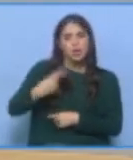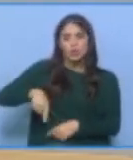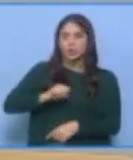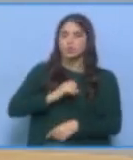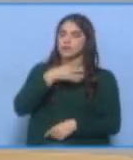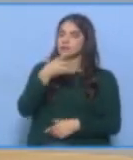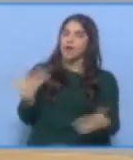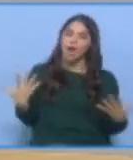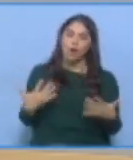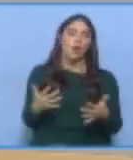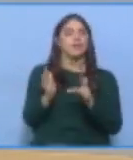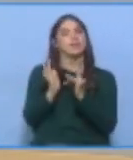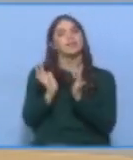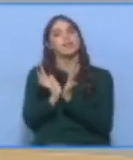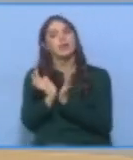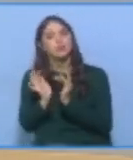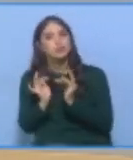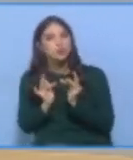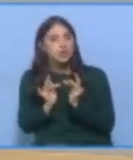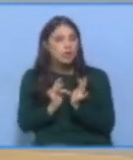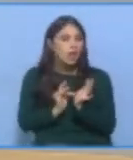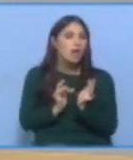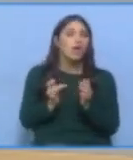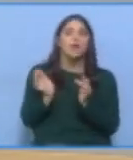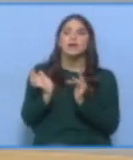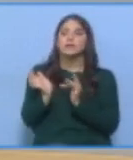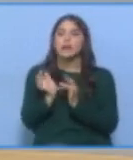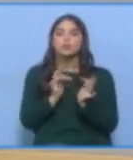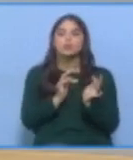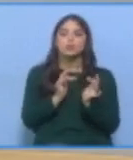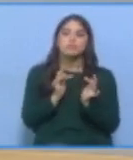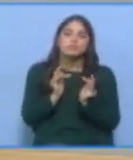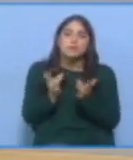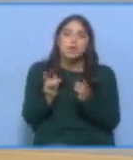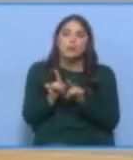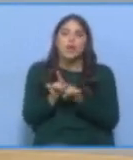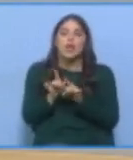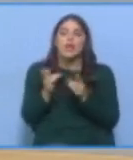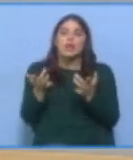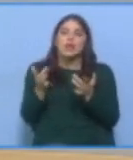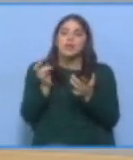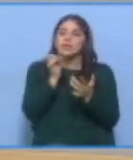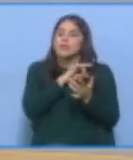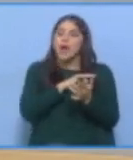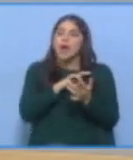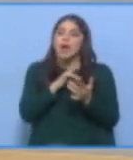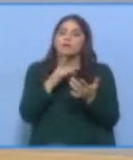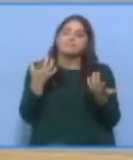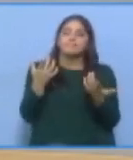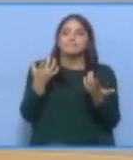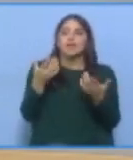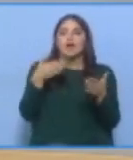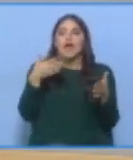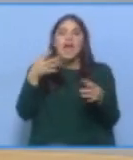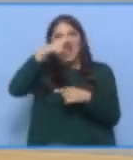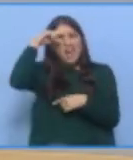tempo com a tecnologia, com as várias coisas que nós temos à disposição, torna mais difícil ser cristão, porque temos acesso a muita coisa. E o Papa diz,